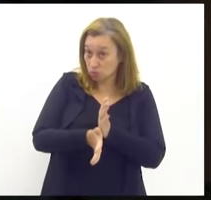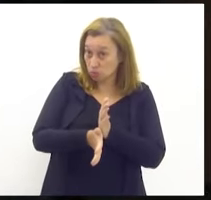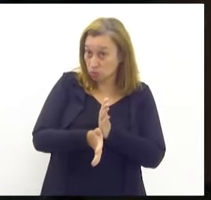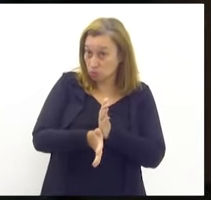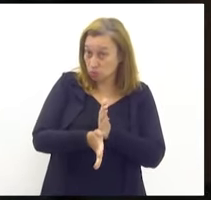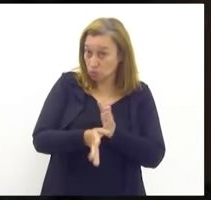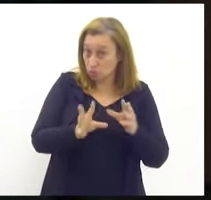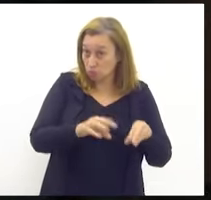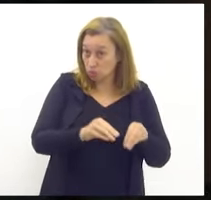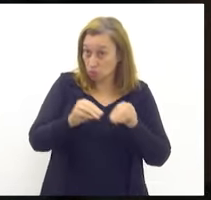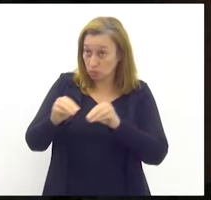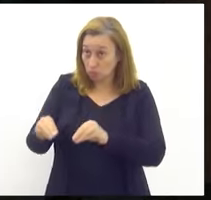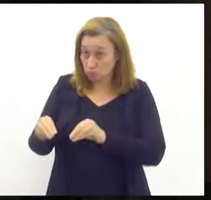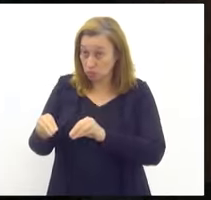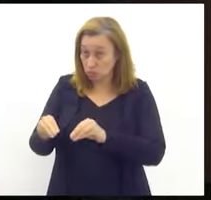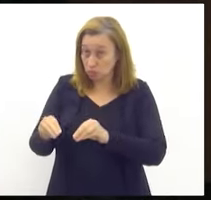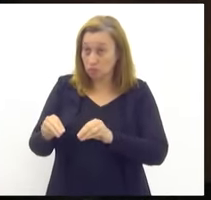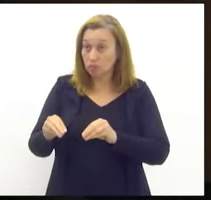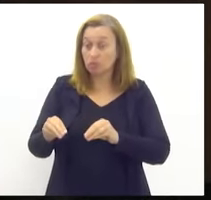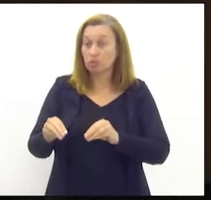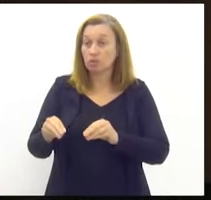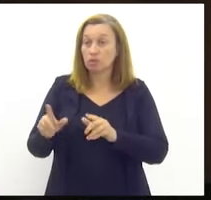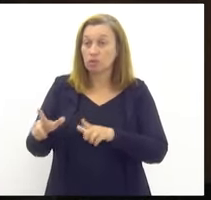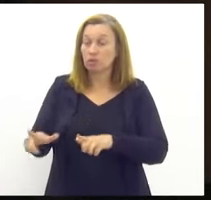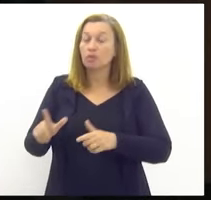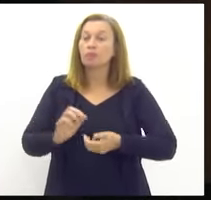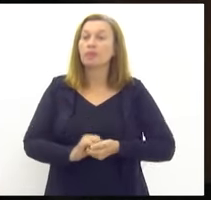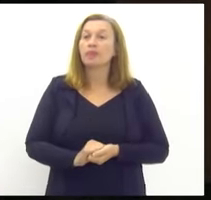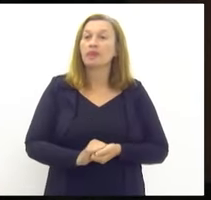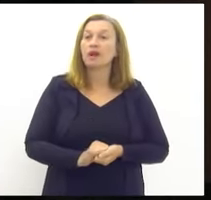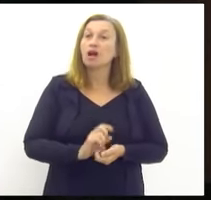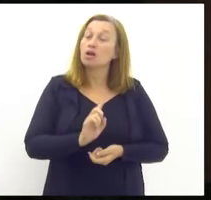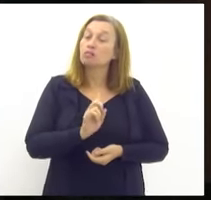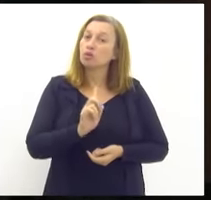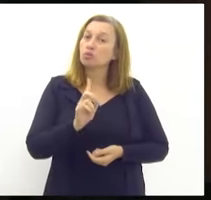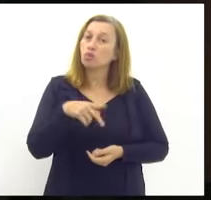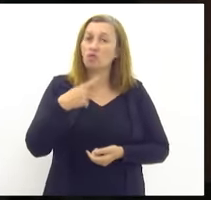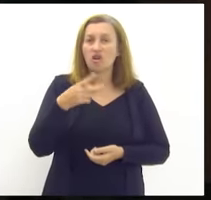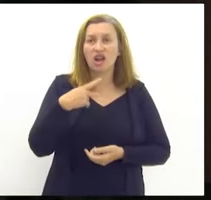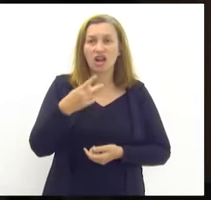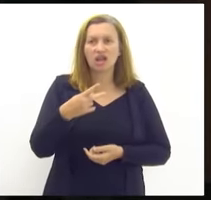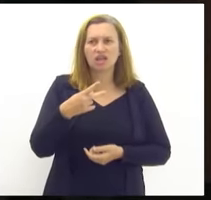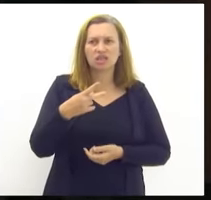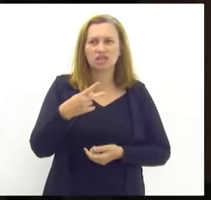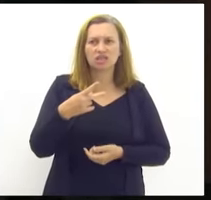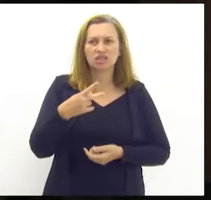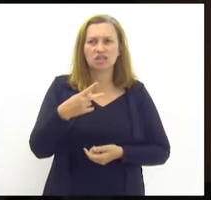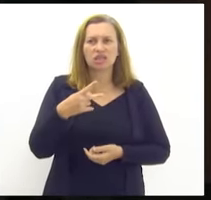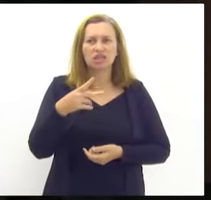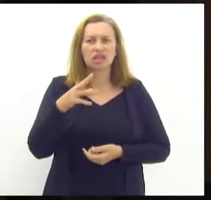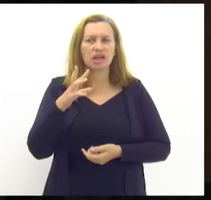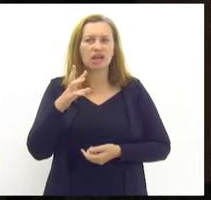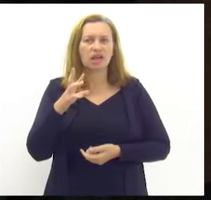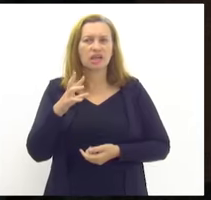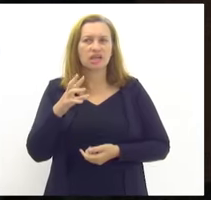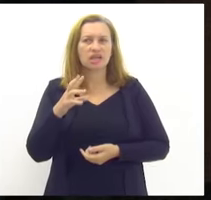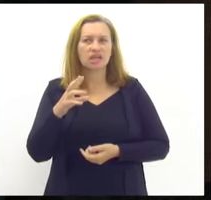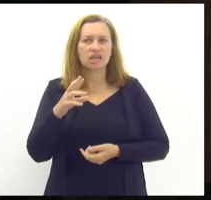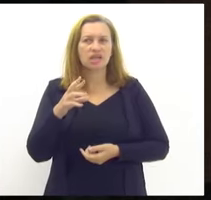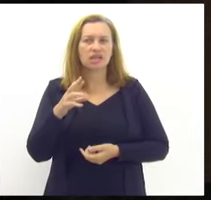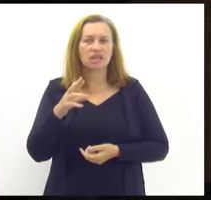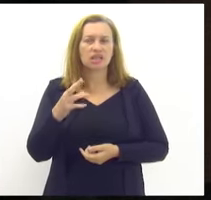de despesas de um local para outro não tô tratando de receitas